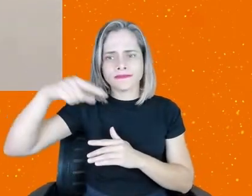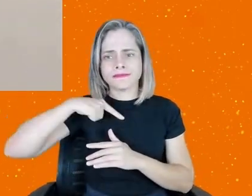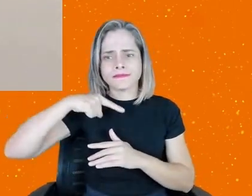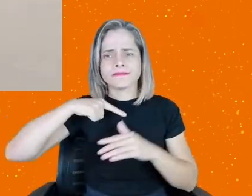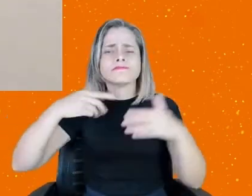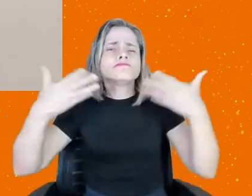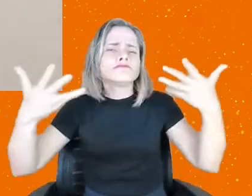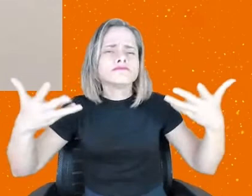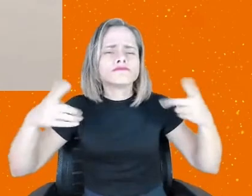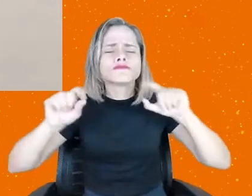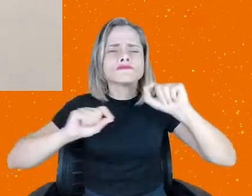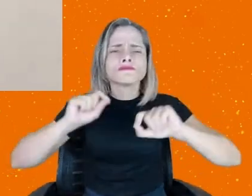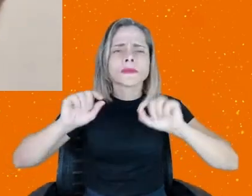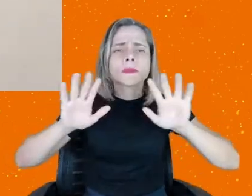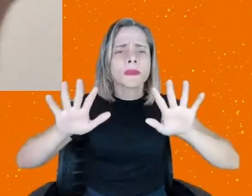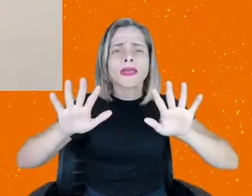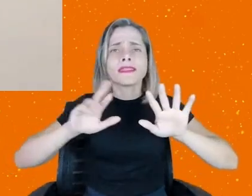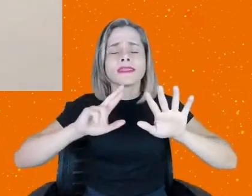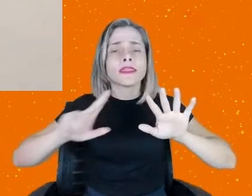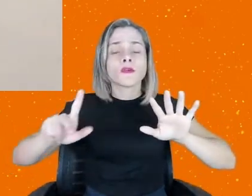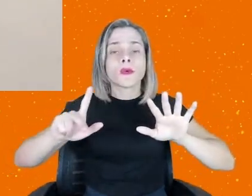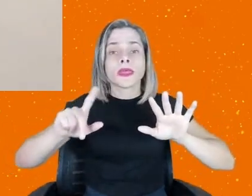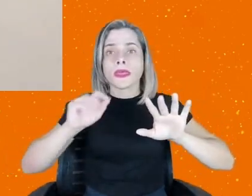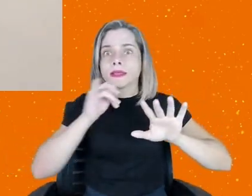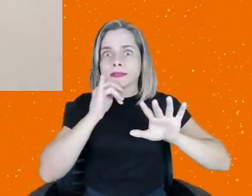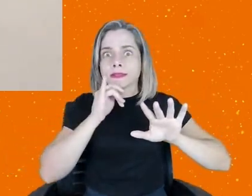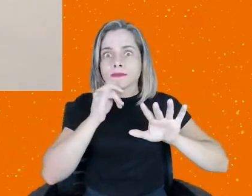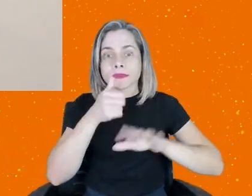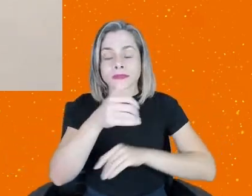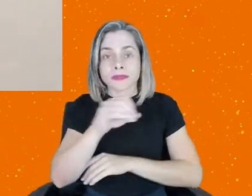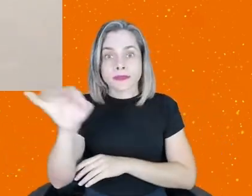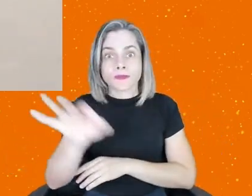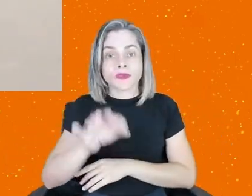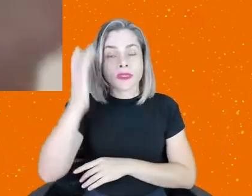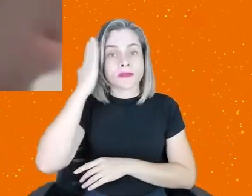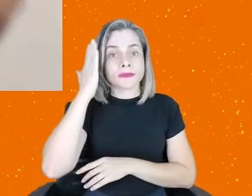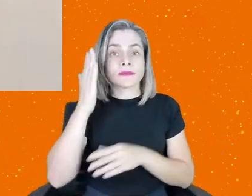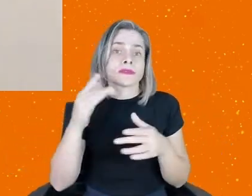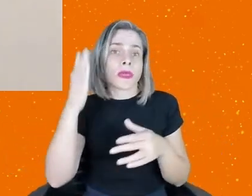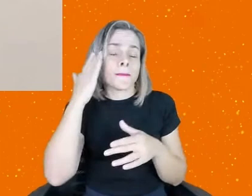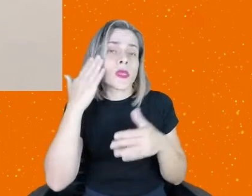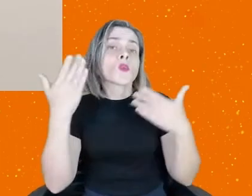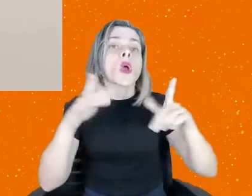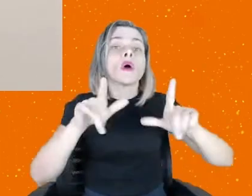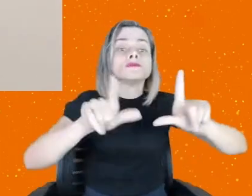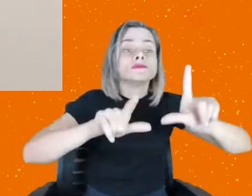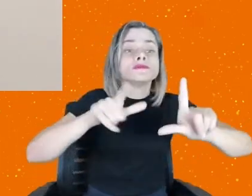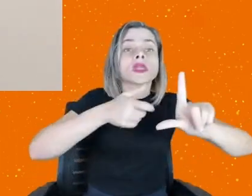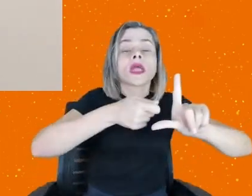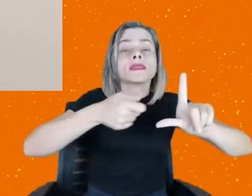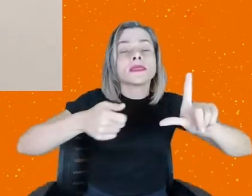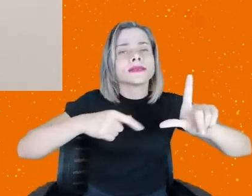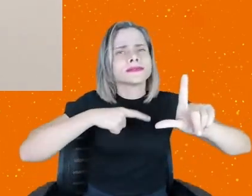informações daquilo que está sendo assistido em cada momento né Quais canais tem preferência quais horários de preferência